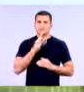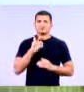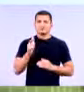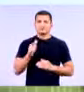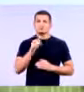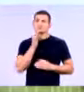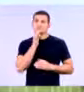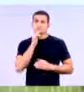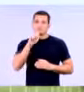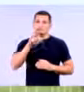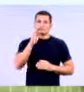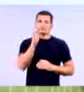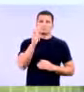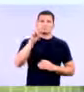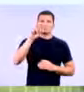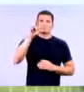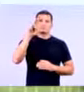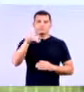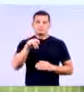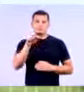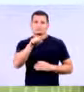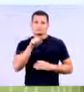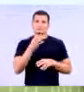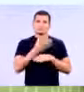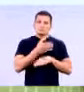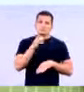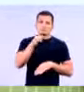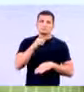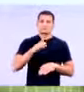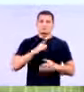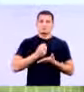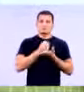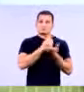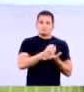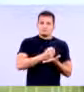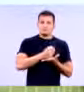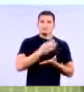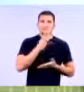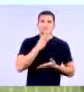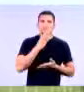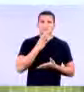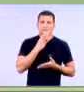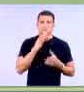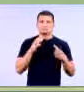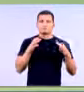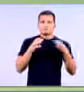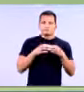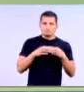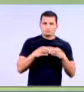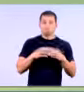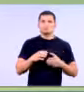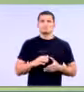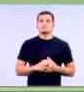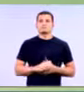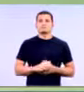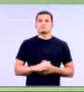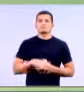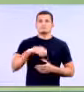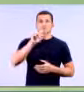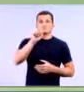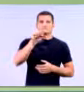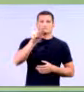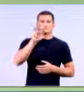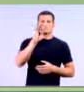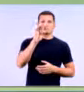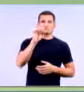fórum. Quando você participa, você está contribuindo para a construção coletiva do conhecimento. E a autonomia,